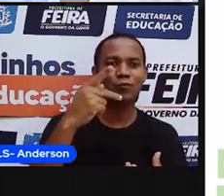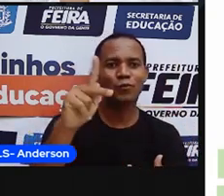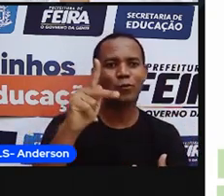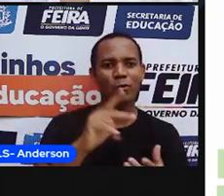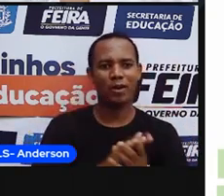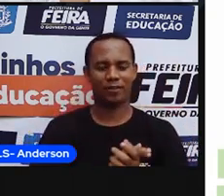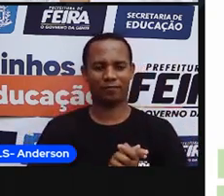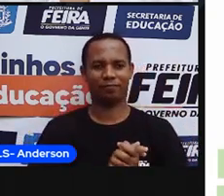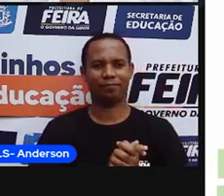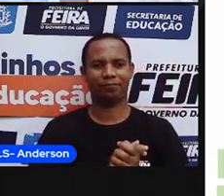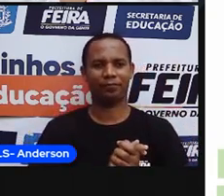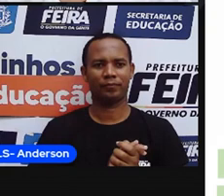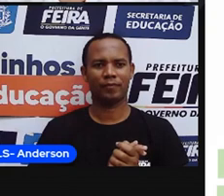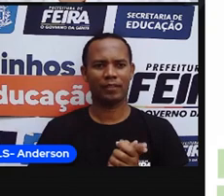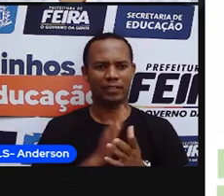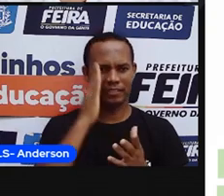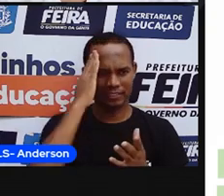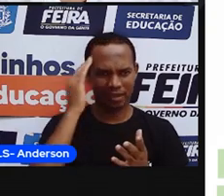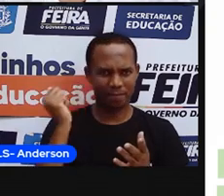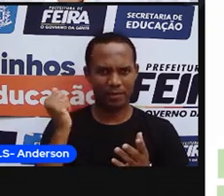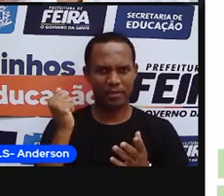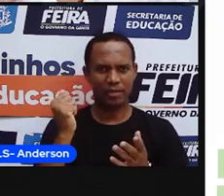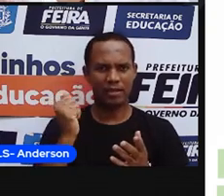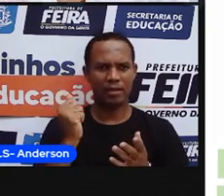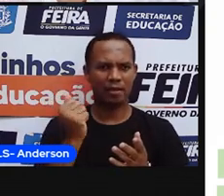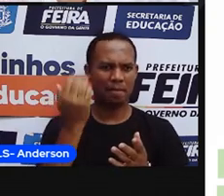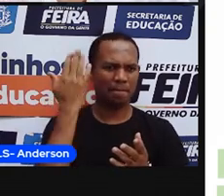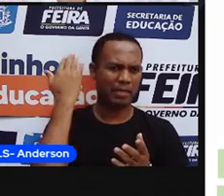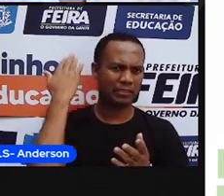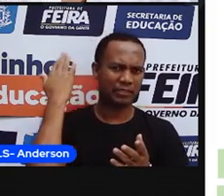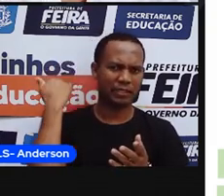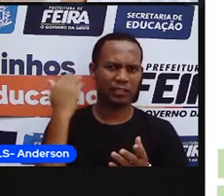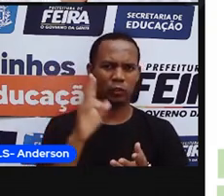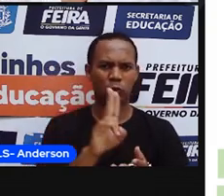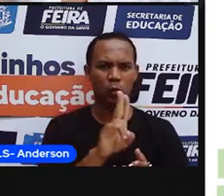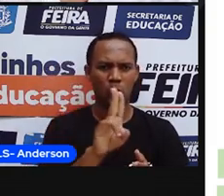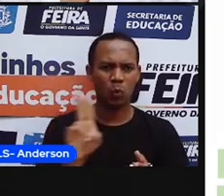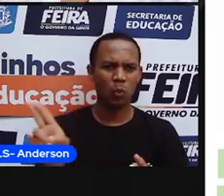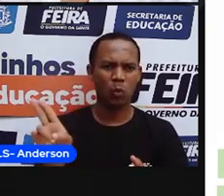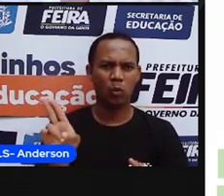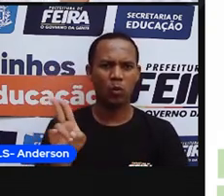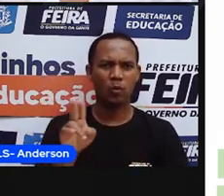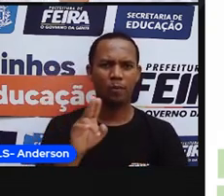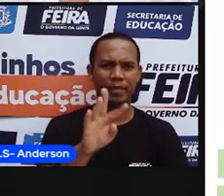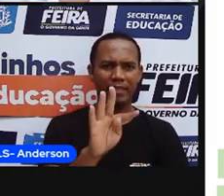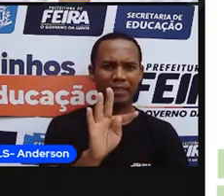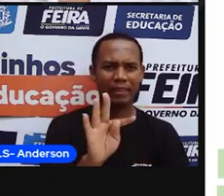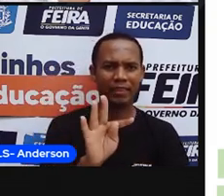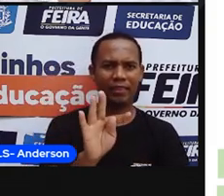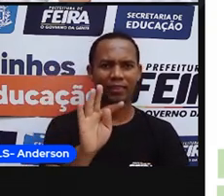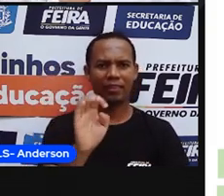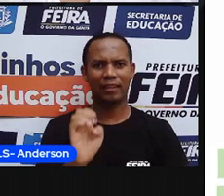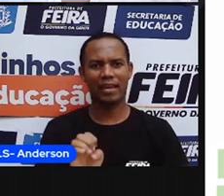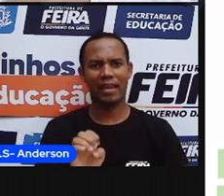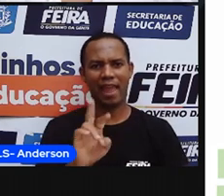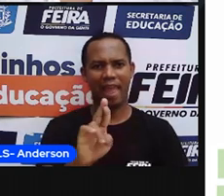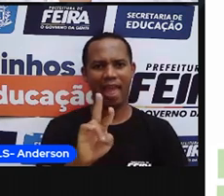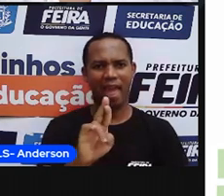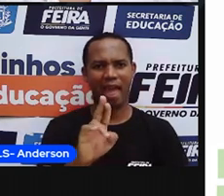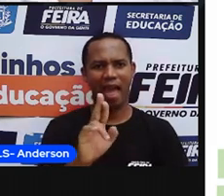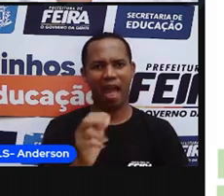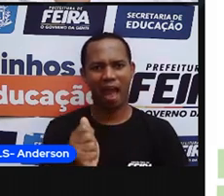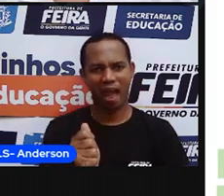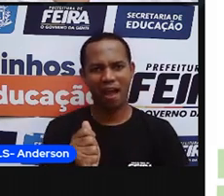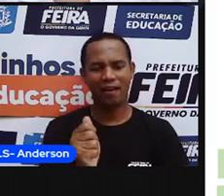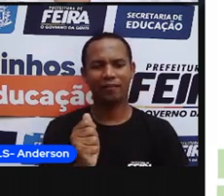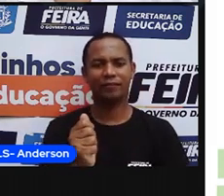nosso planeta se chamava Terra? Muito embora tenha muito mais água do que Terra, certo? Bom. Nossa aula